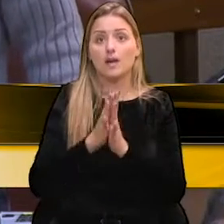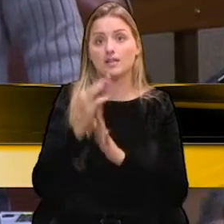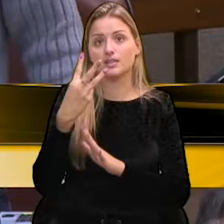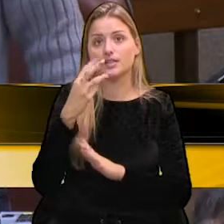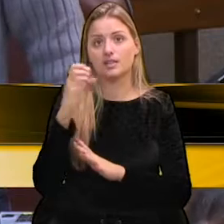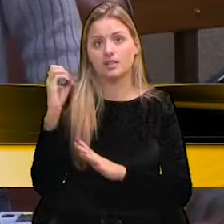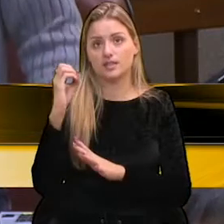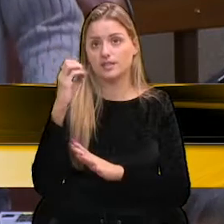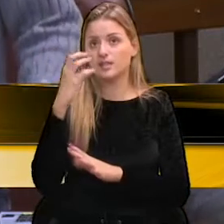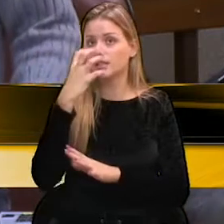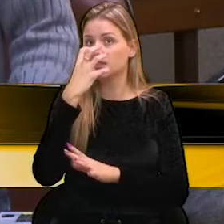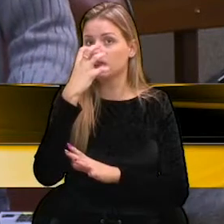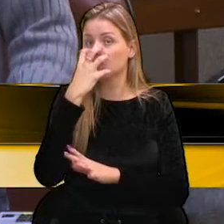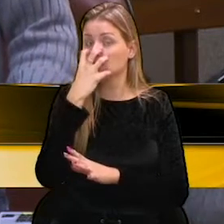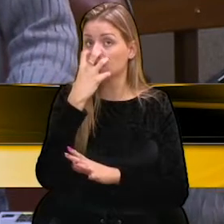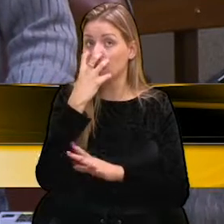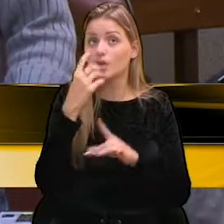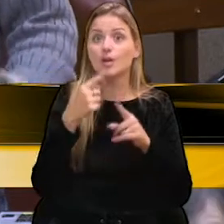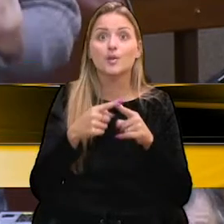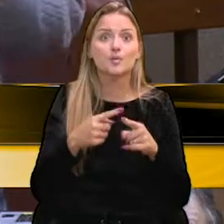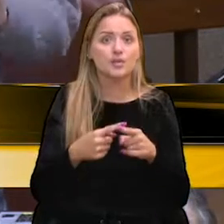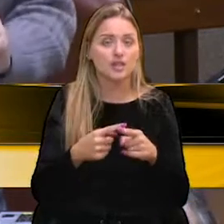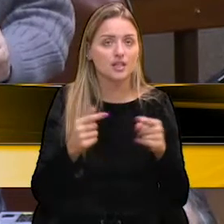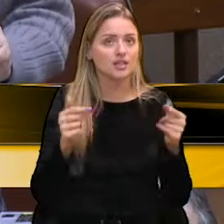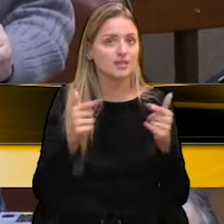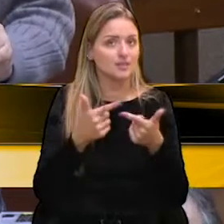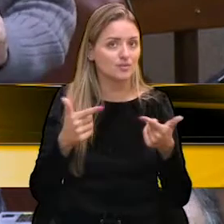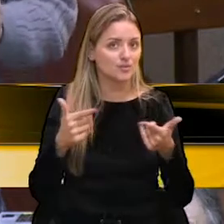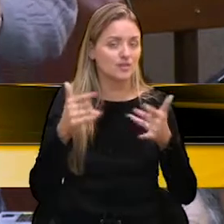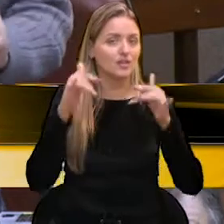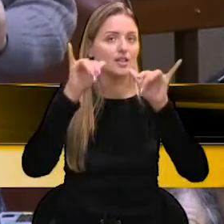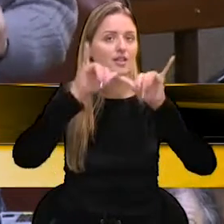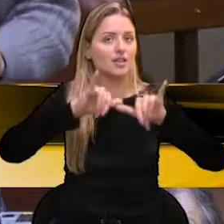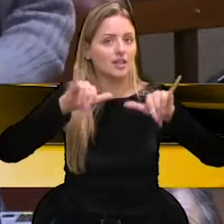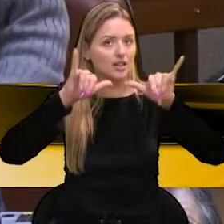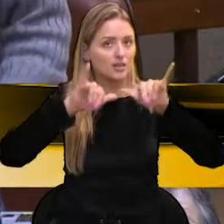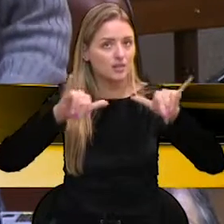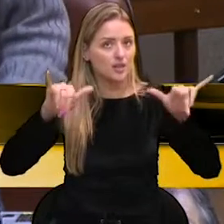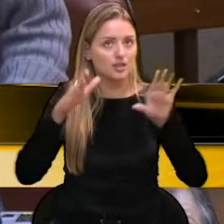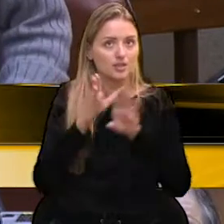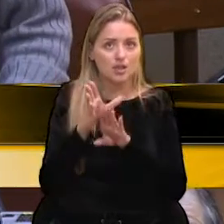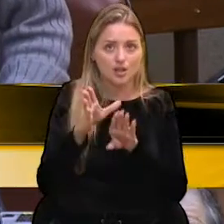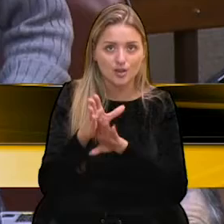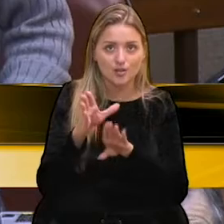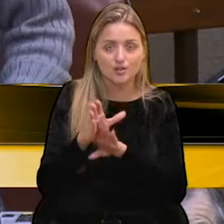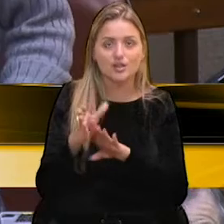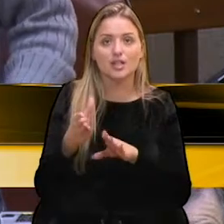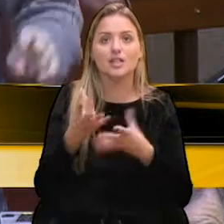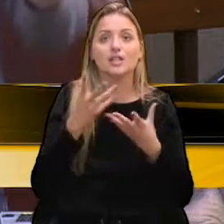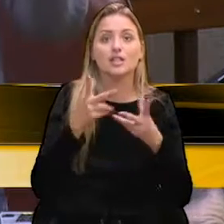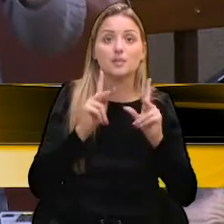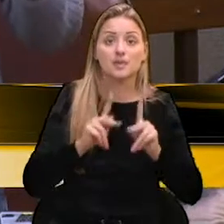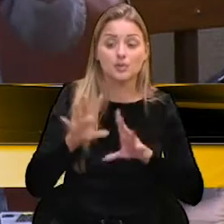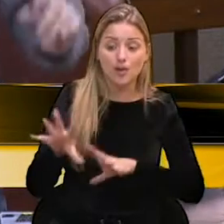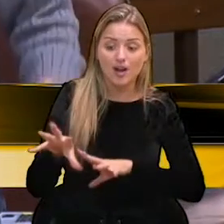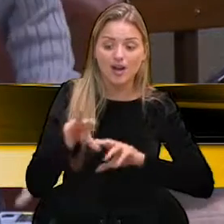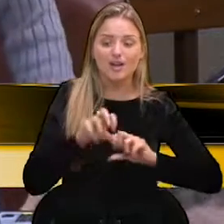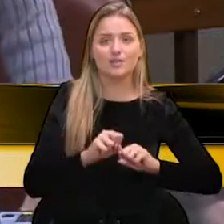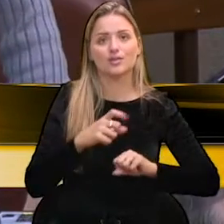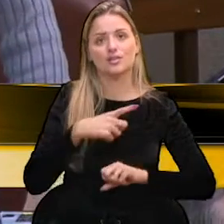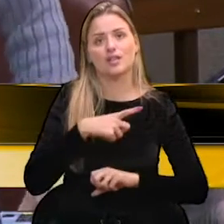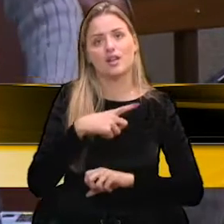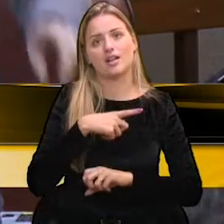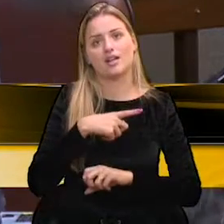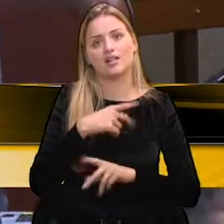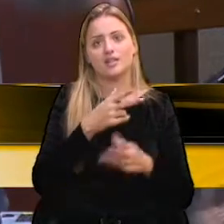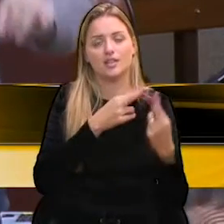animais. Por não haver uma campanha de orientação de posse responsável. Então veja bem a importância